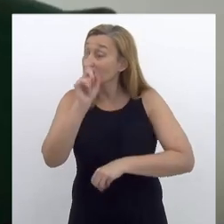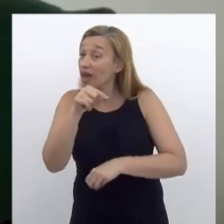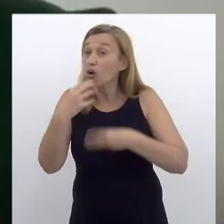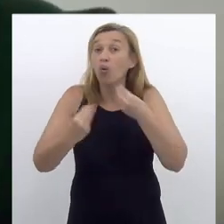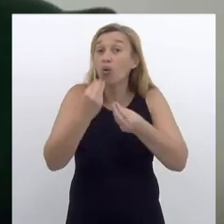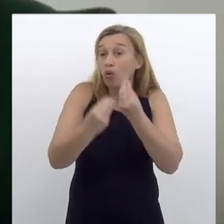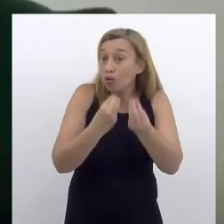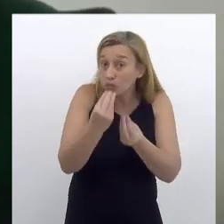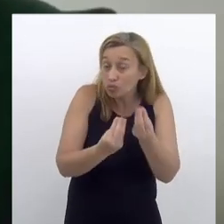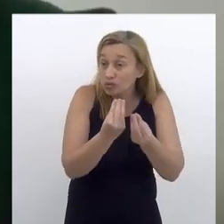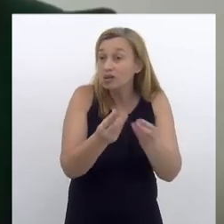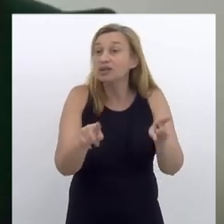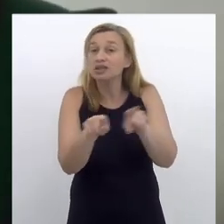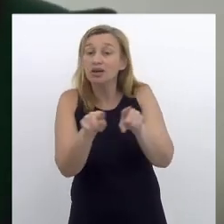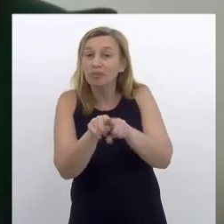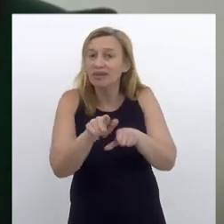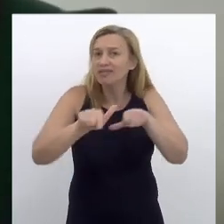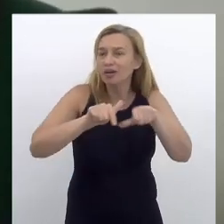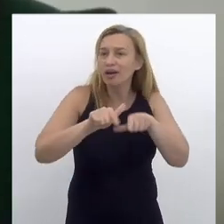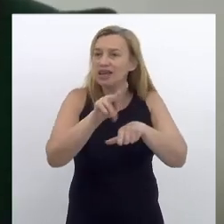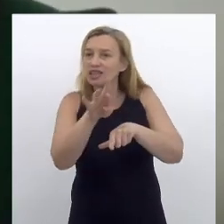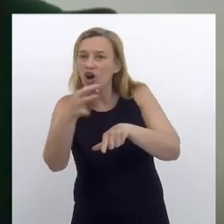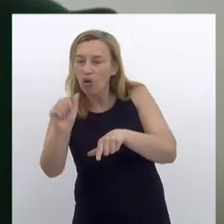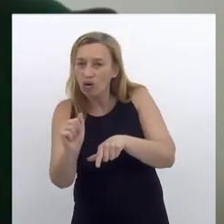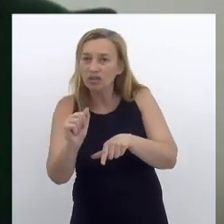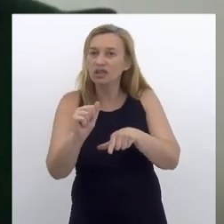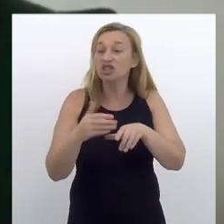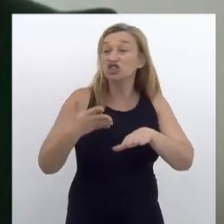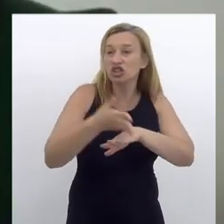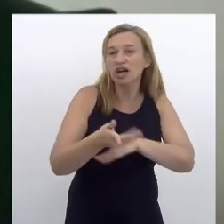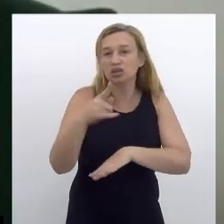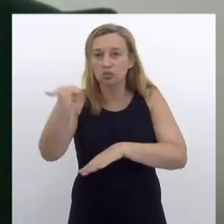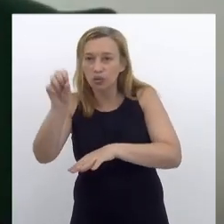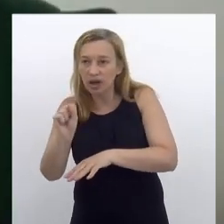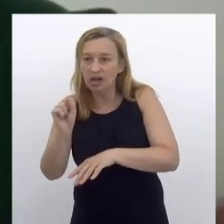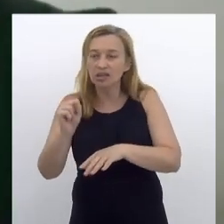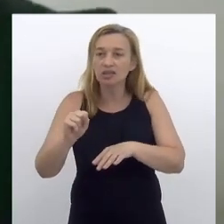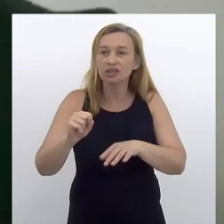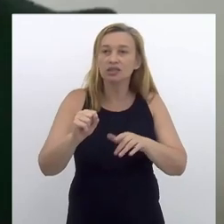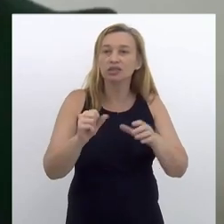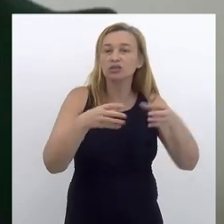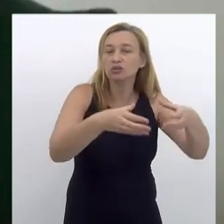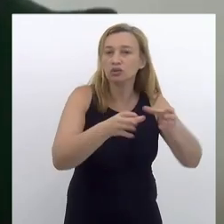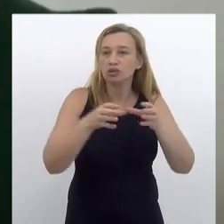sustentabilidade, né? De que forma também trabalhar essa rota, também trabalhar a chegada do gás